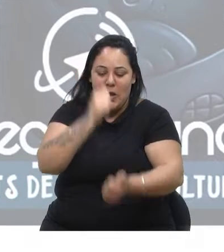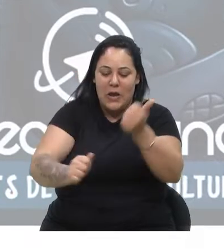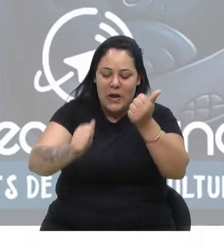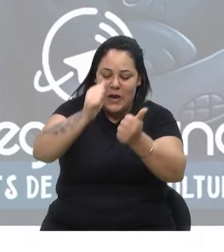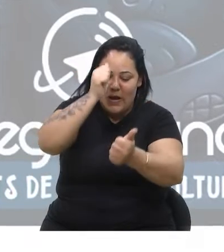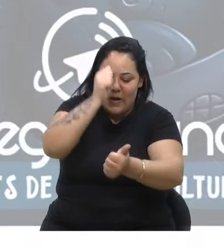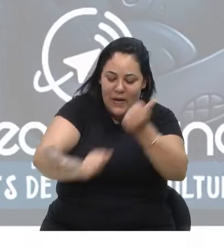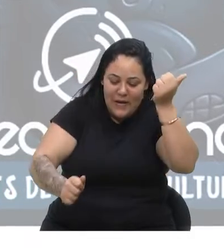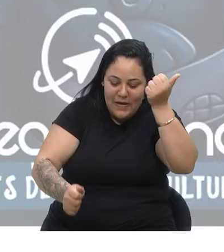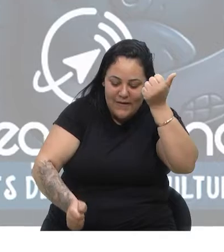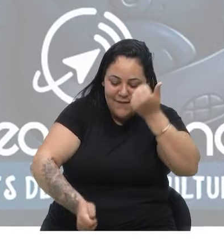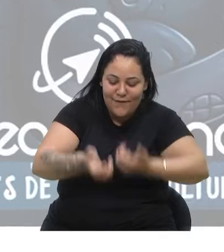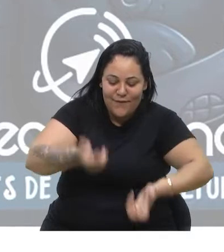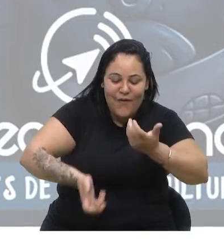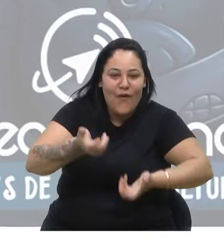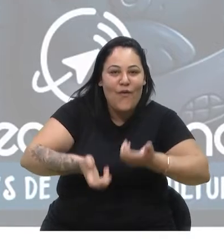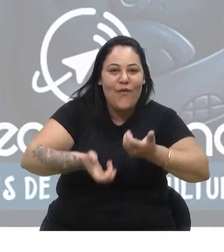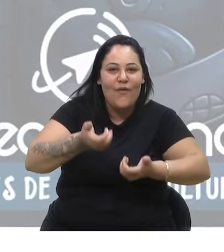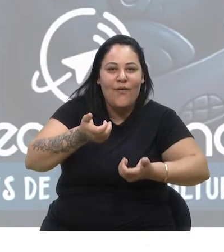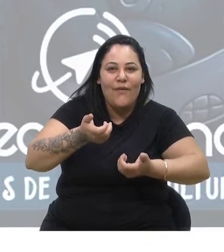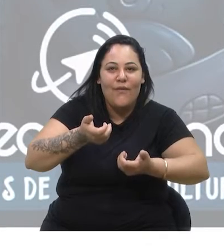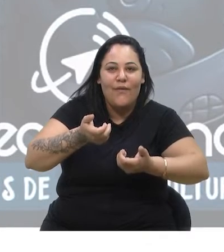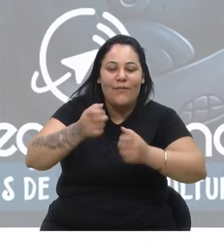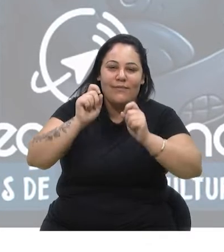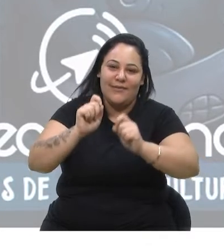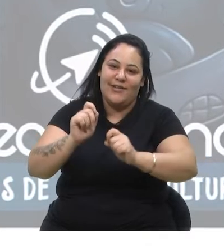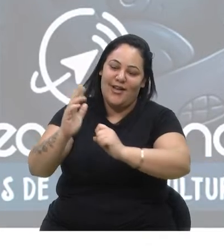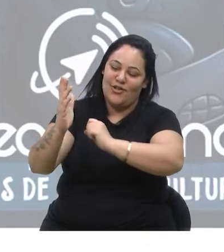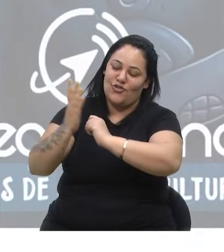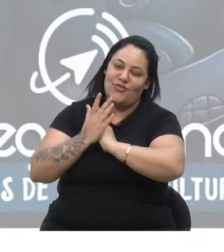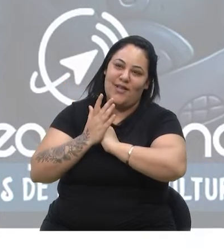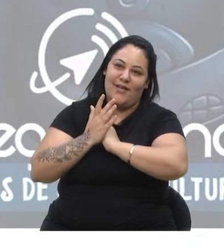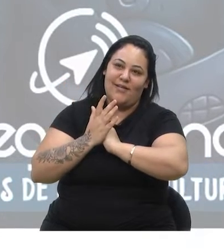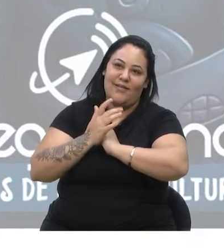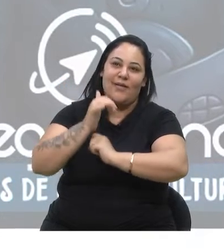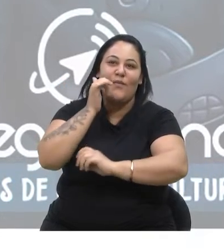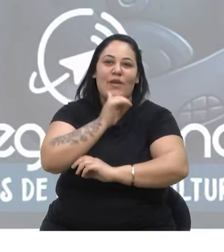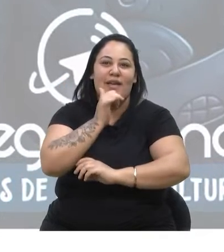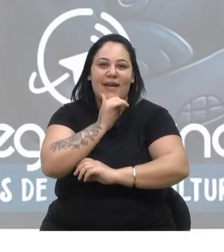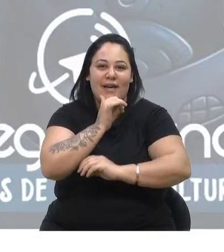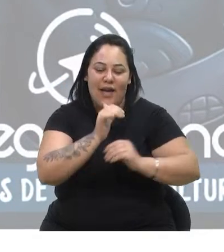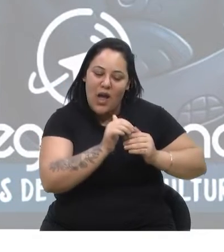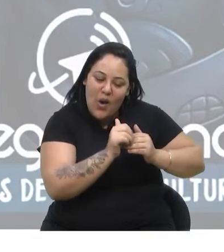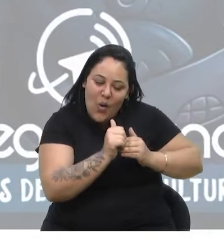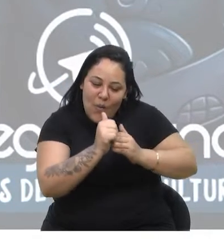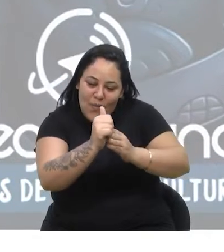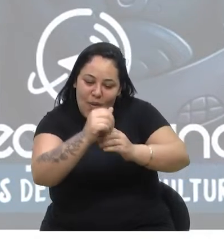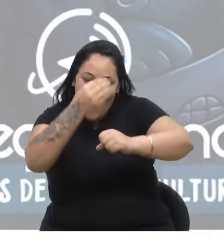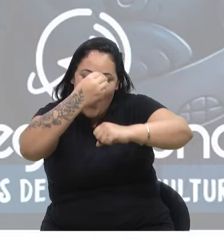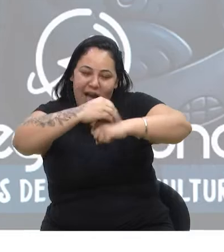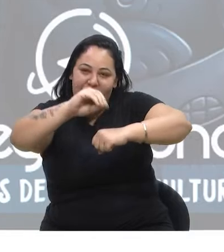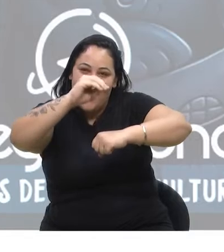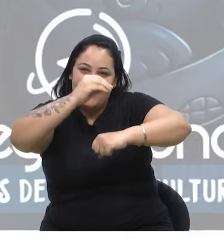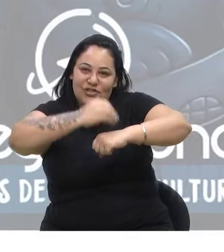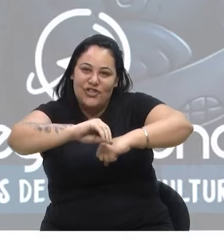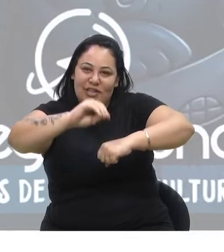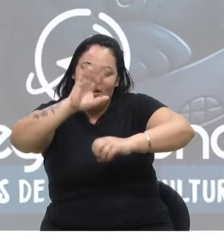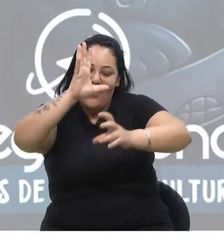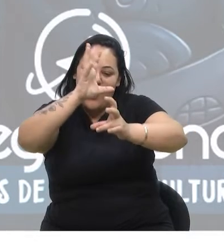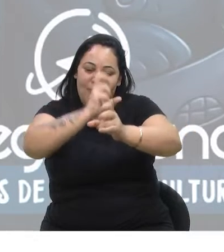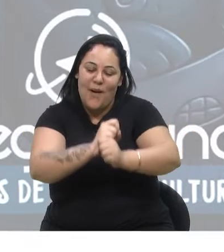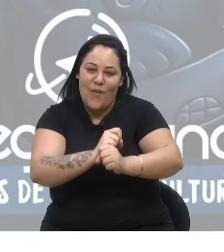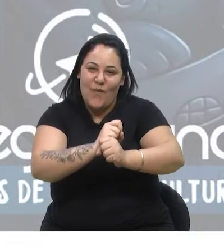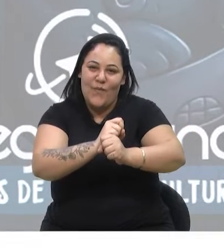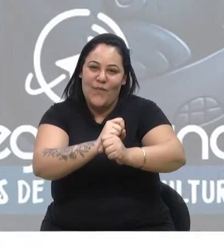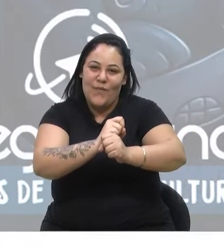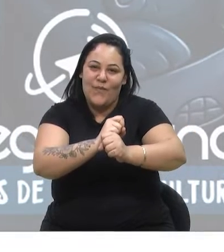pedras para fazer fogo. Por que você não segue o exemplo deles? Bianca seguiu a sugestão do